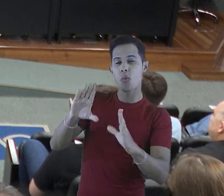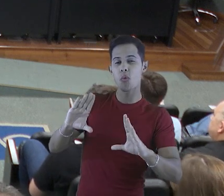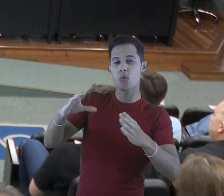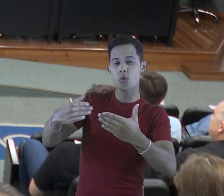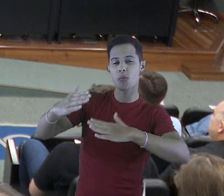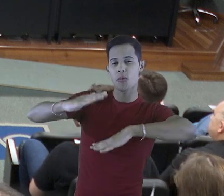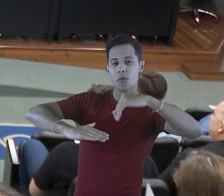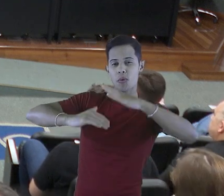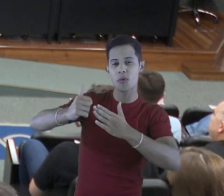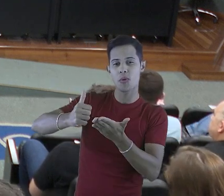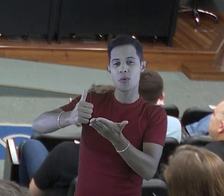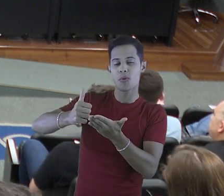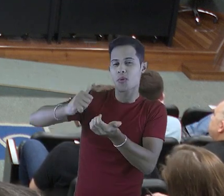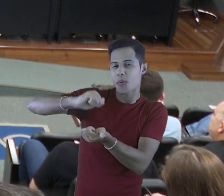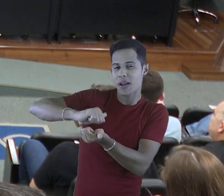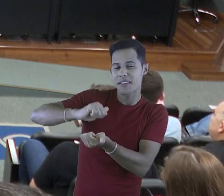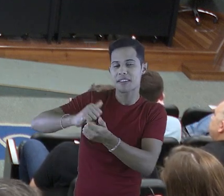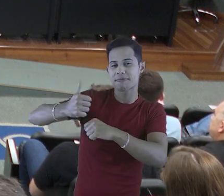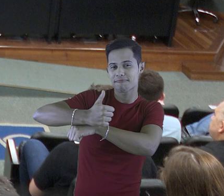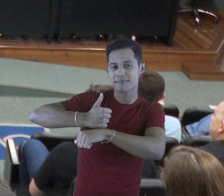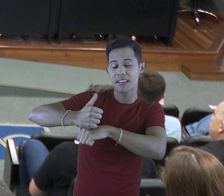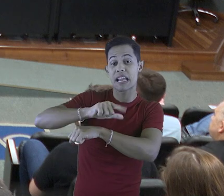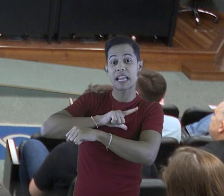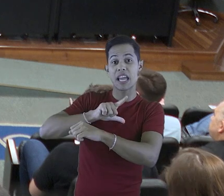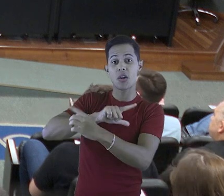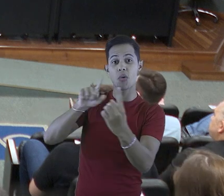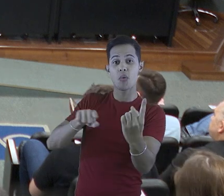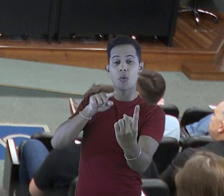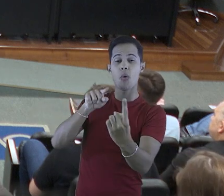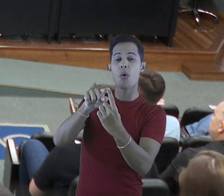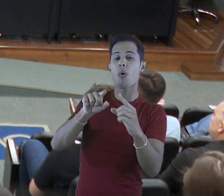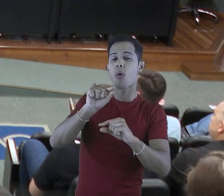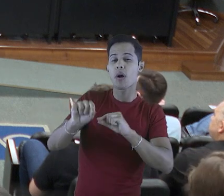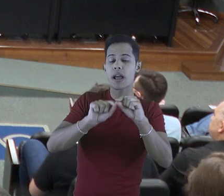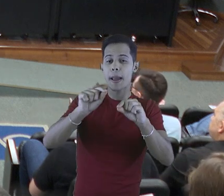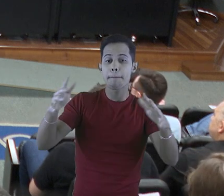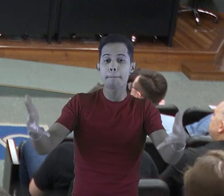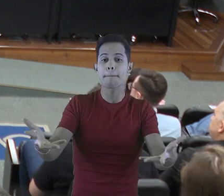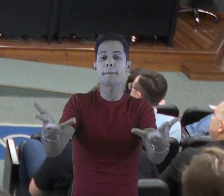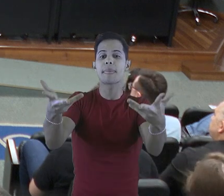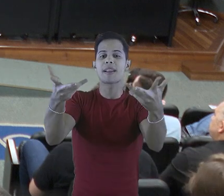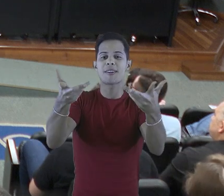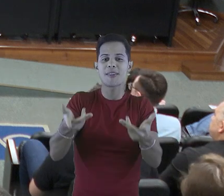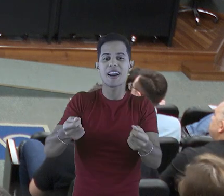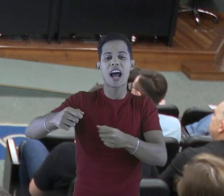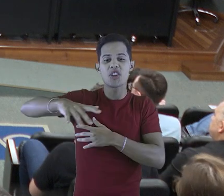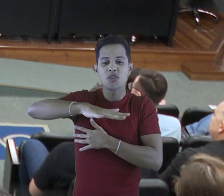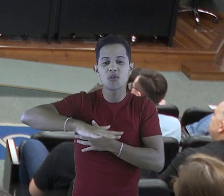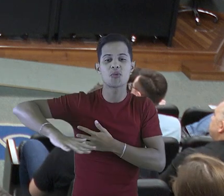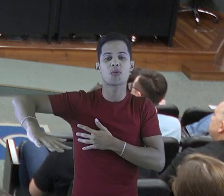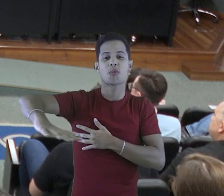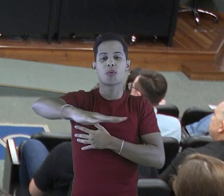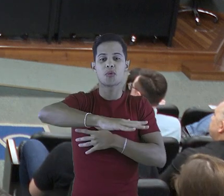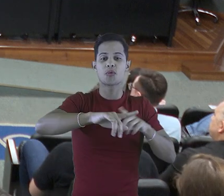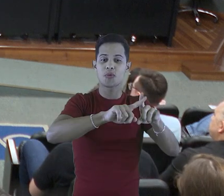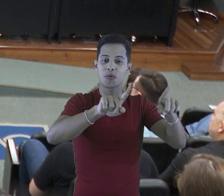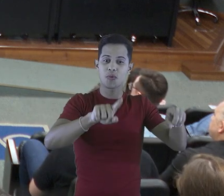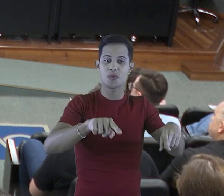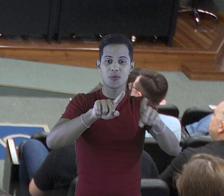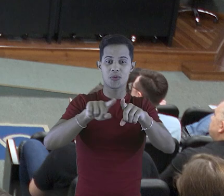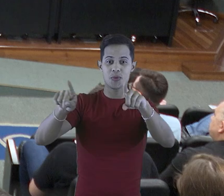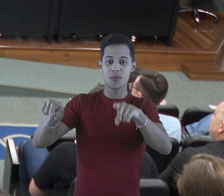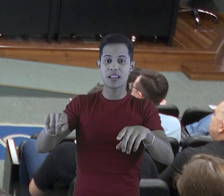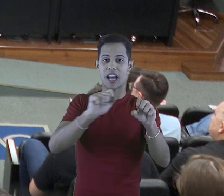tem a competência de promover eventos de qualificação, capacitação e aperfeiçoamento dos servidores da LESC